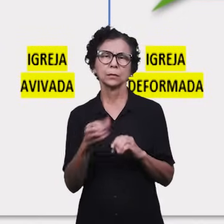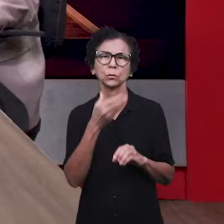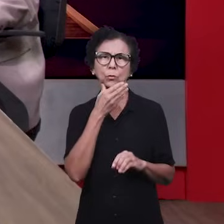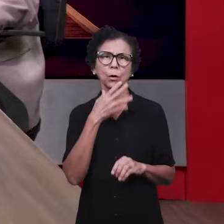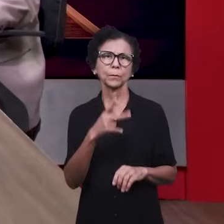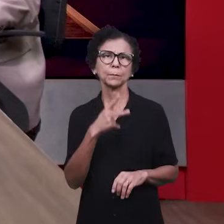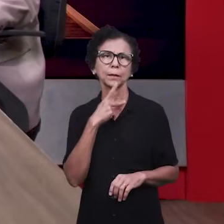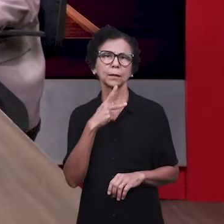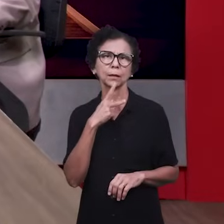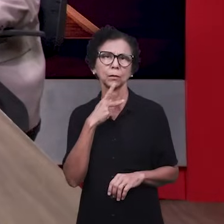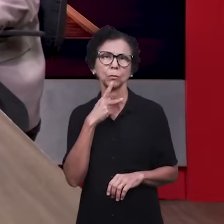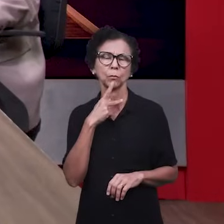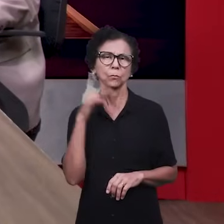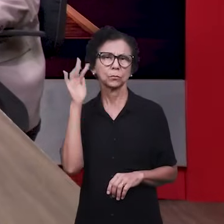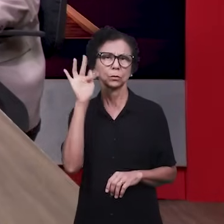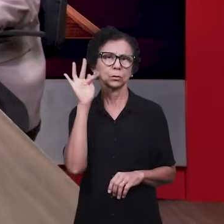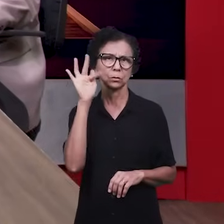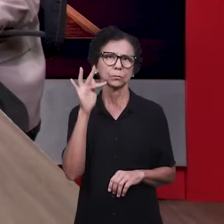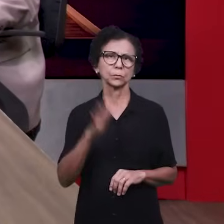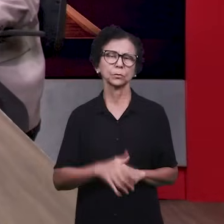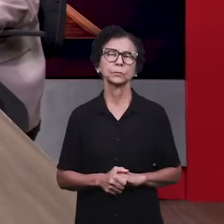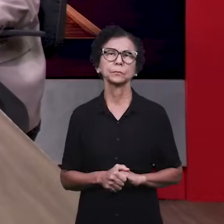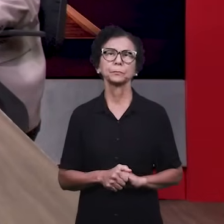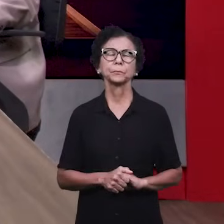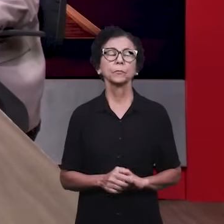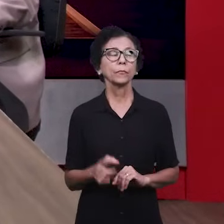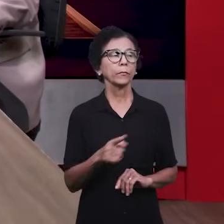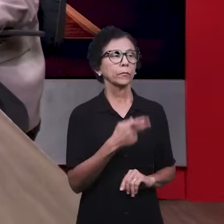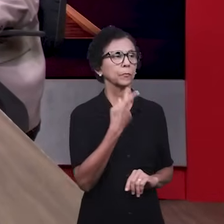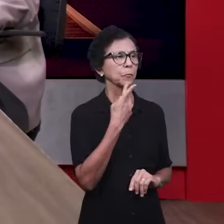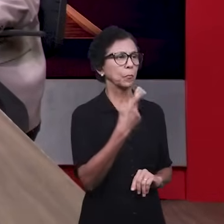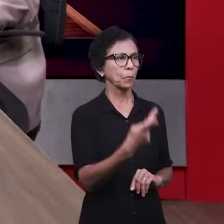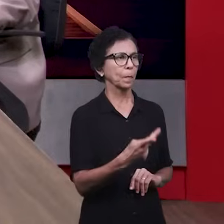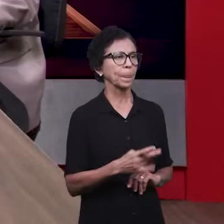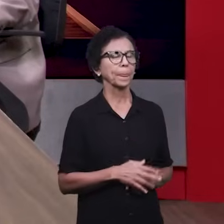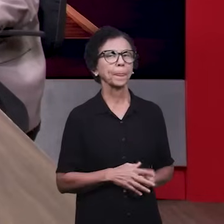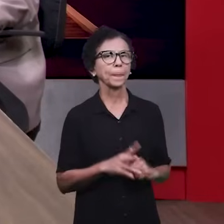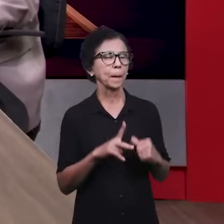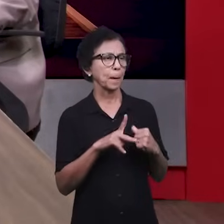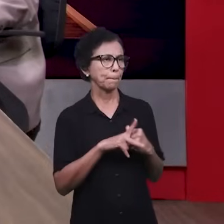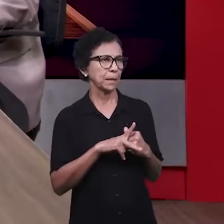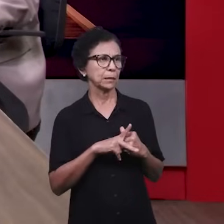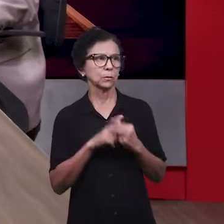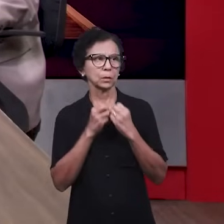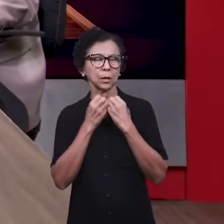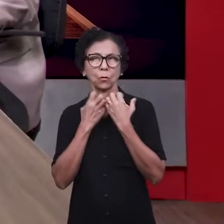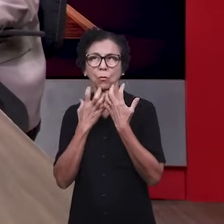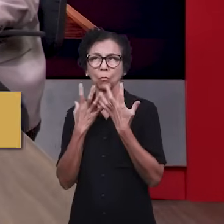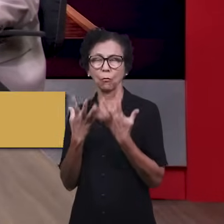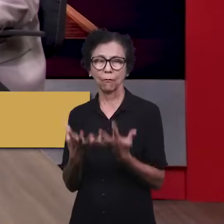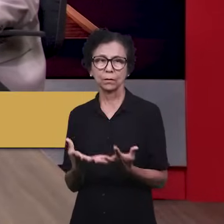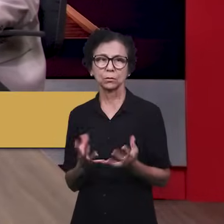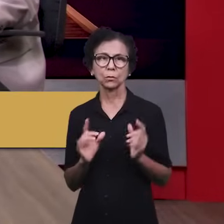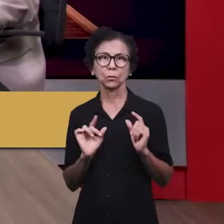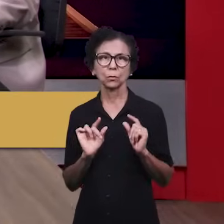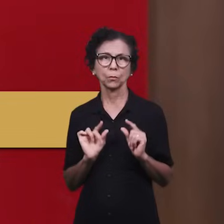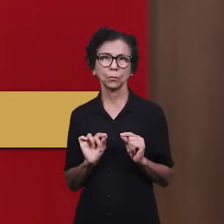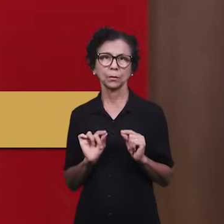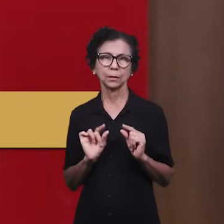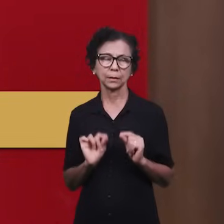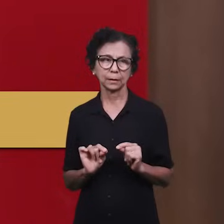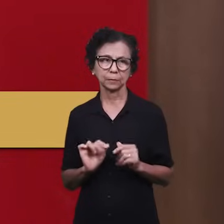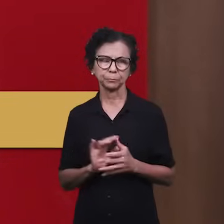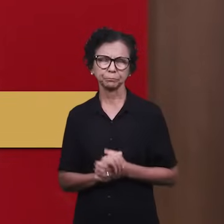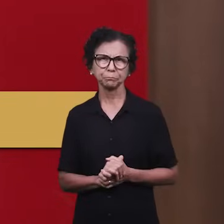interessante, o texto que você citou, sobre a confissão de Pedro, né? As portas do inferno não prevalecerão contra ela. Foi um